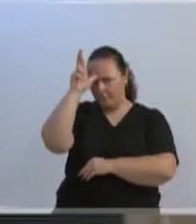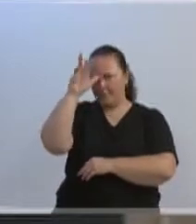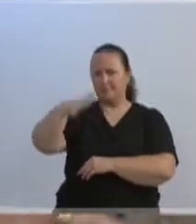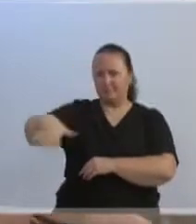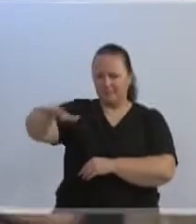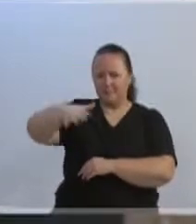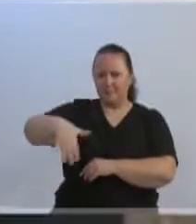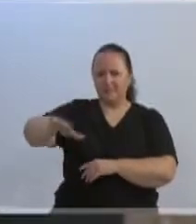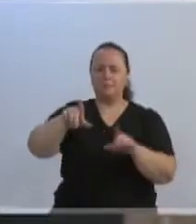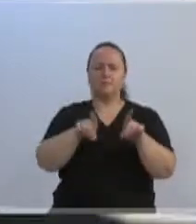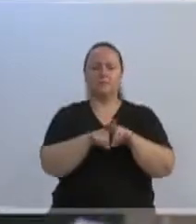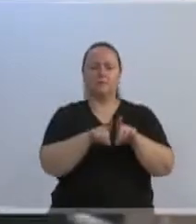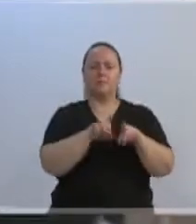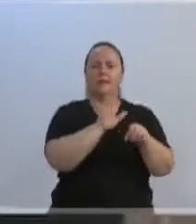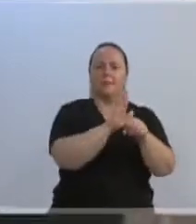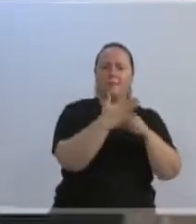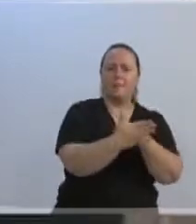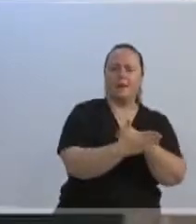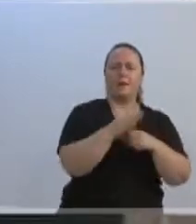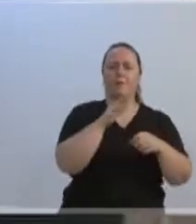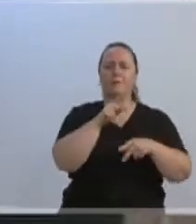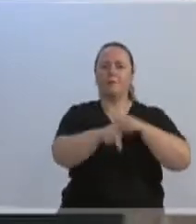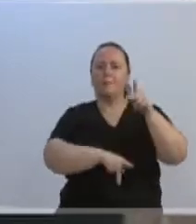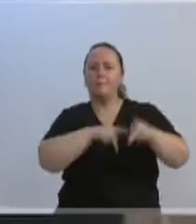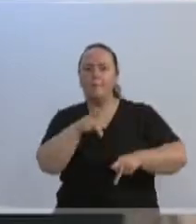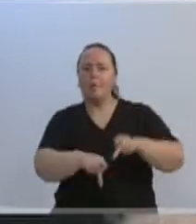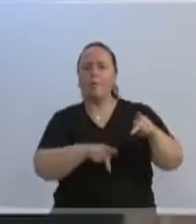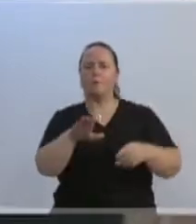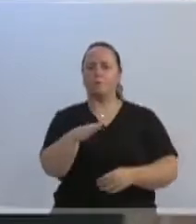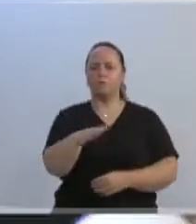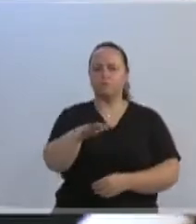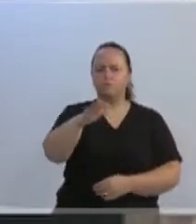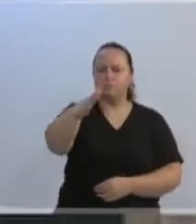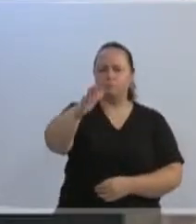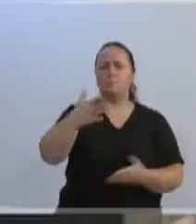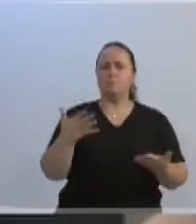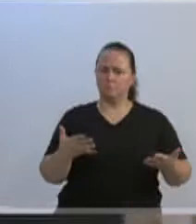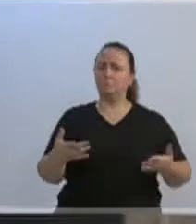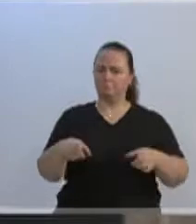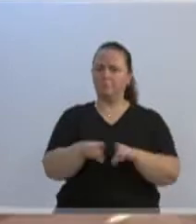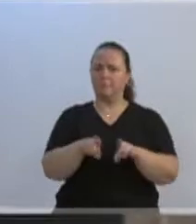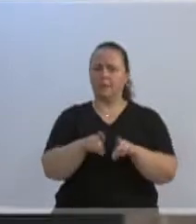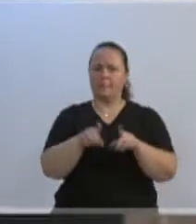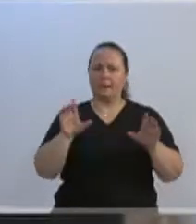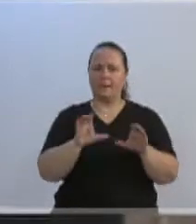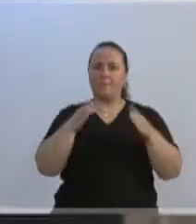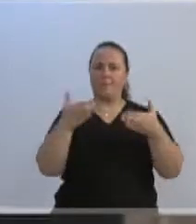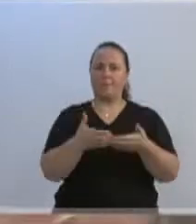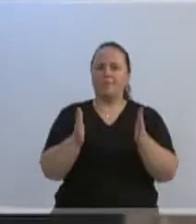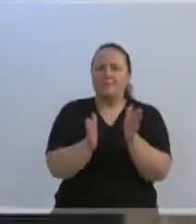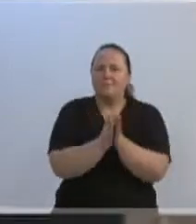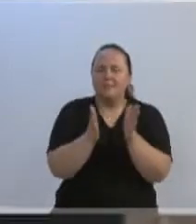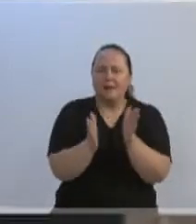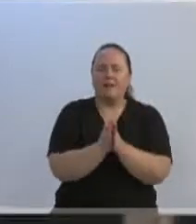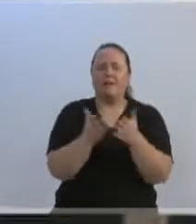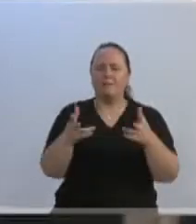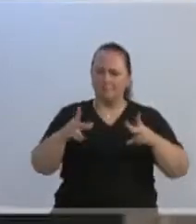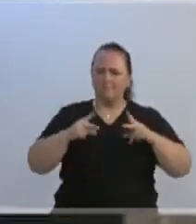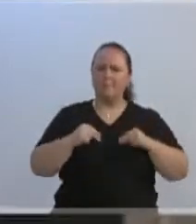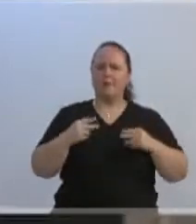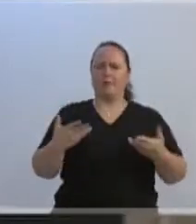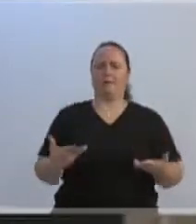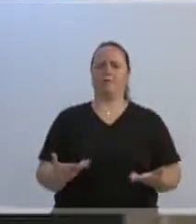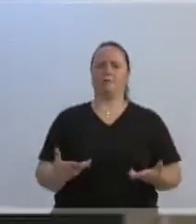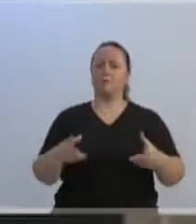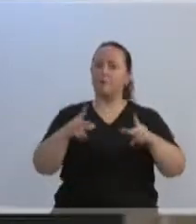também nos bairros o povo das periferias dos morros das nossas favelas nas comunidades carentes das áreas regulares de placa amarela também